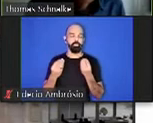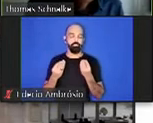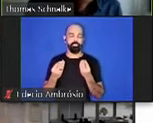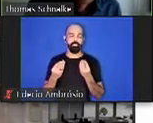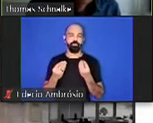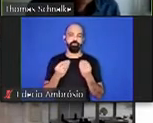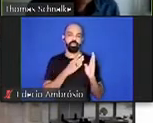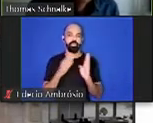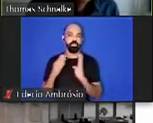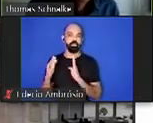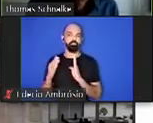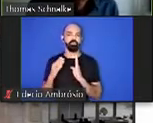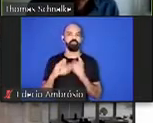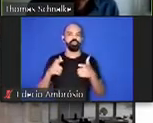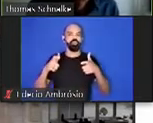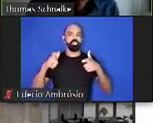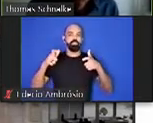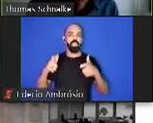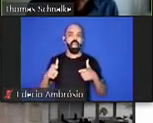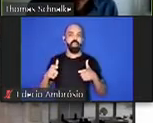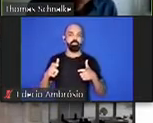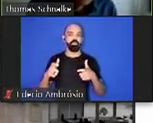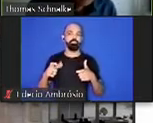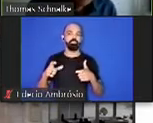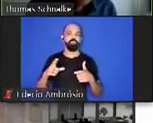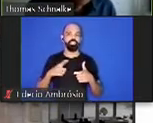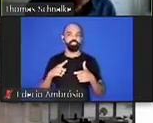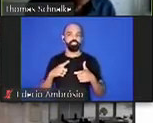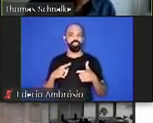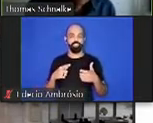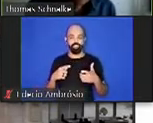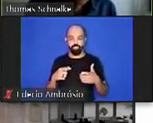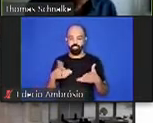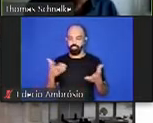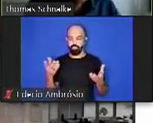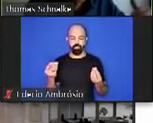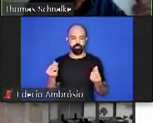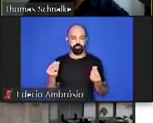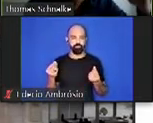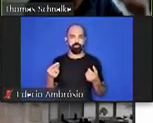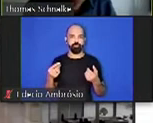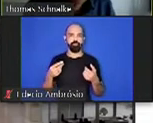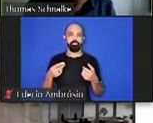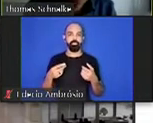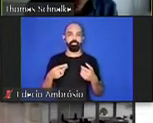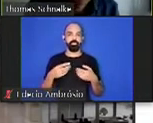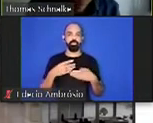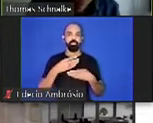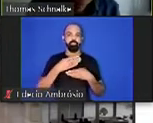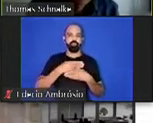pelo salão. Ele tinha essas várias vitrines que